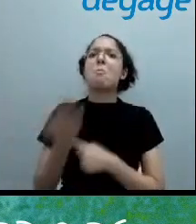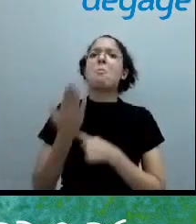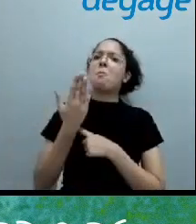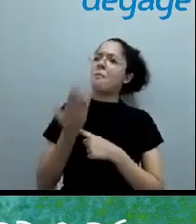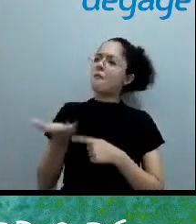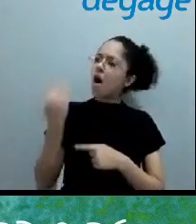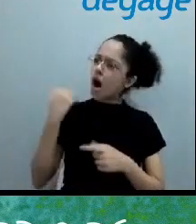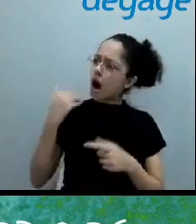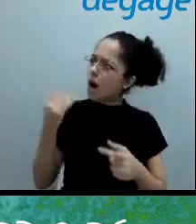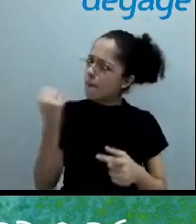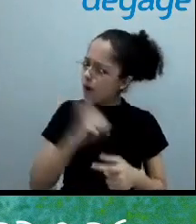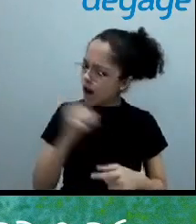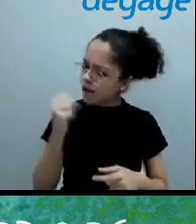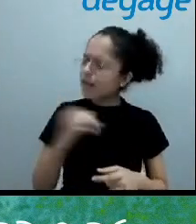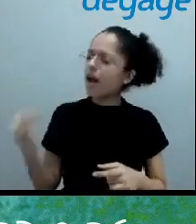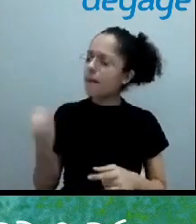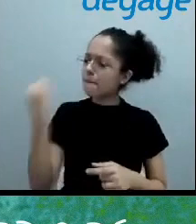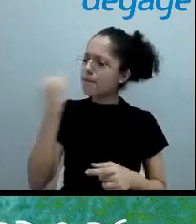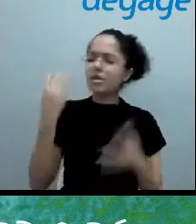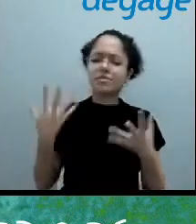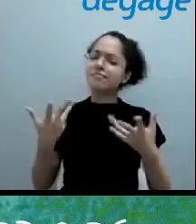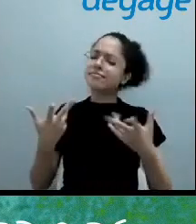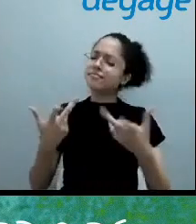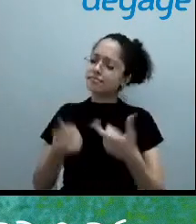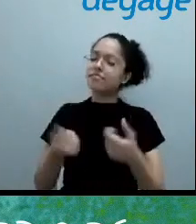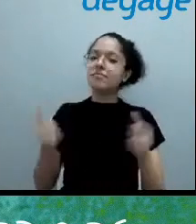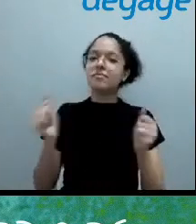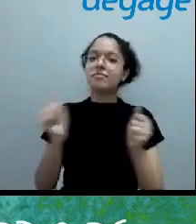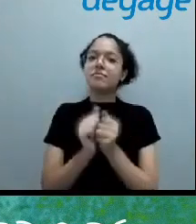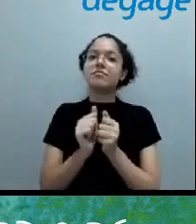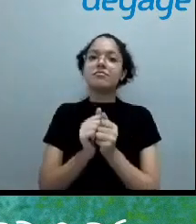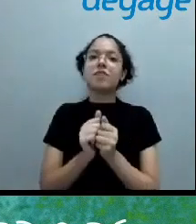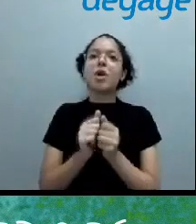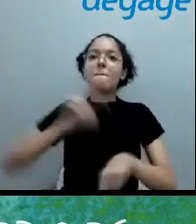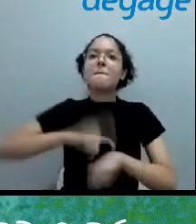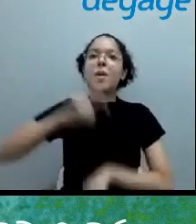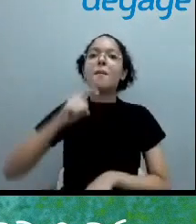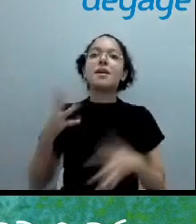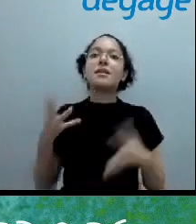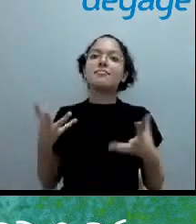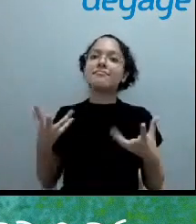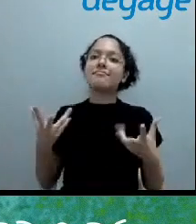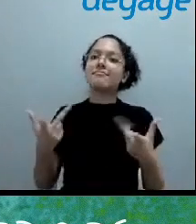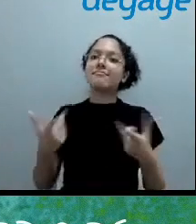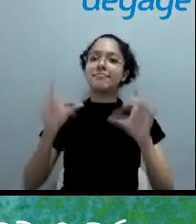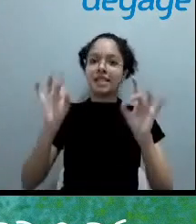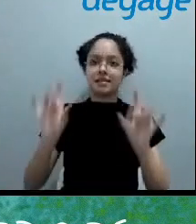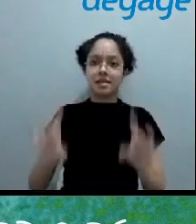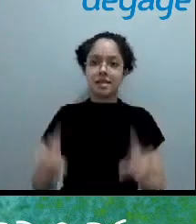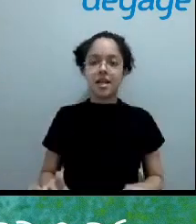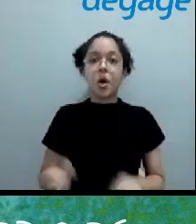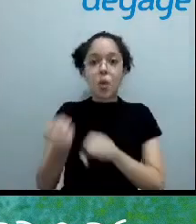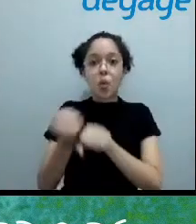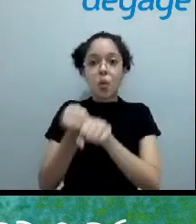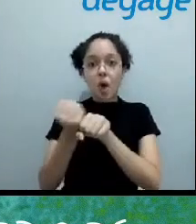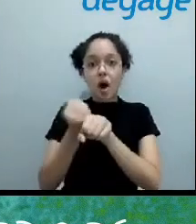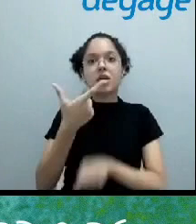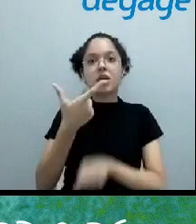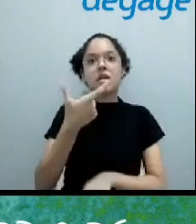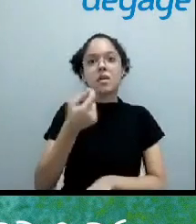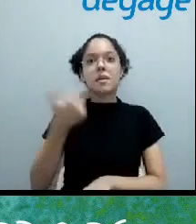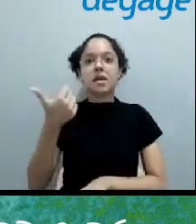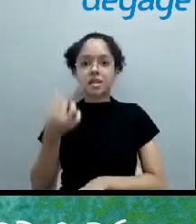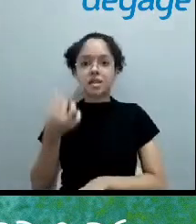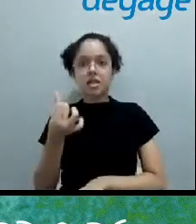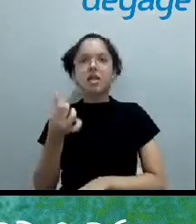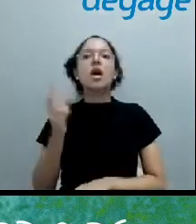gente se colocava juntas ali, era muito especial. Aí em 2016, né, nós demos continuidade ao trabalho que